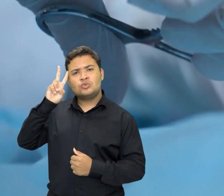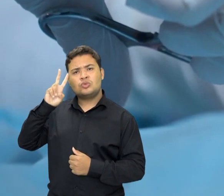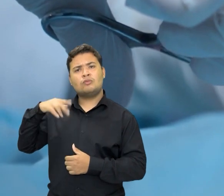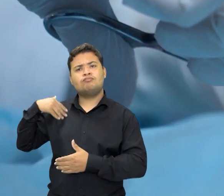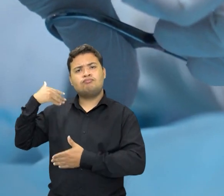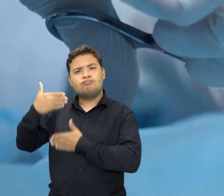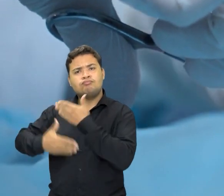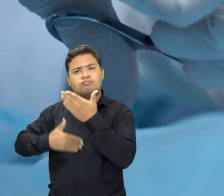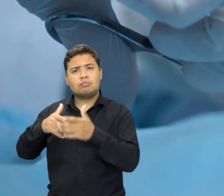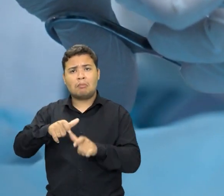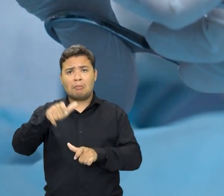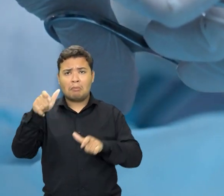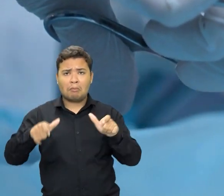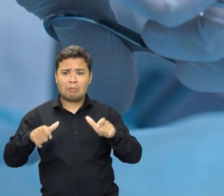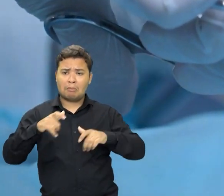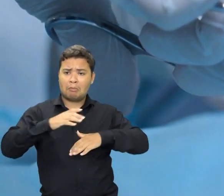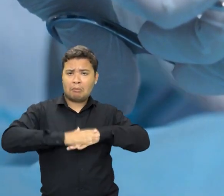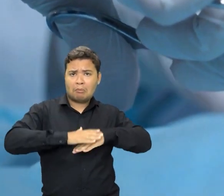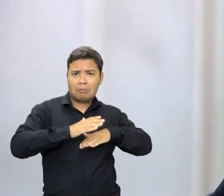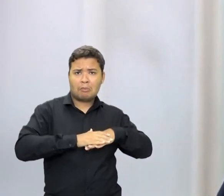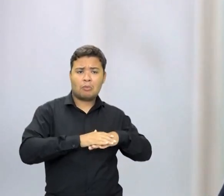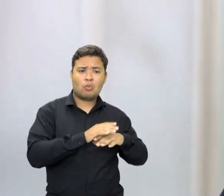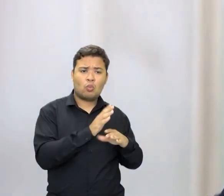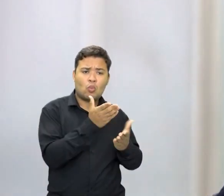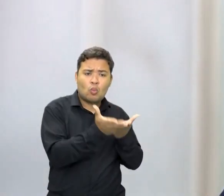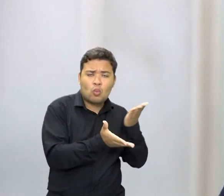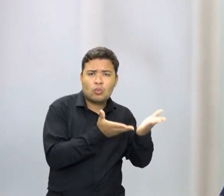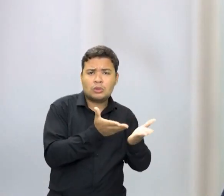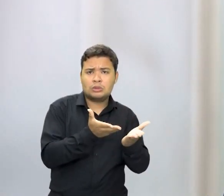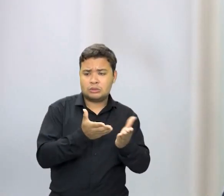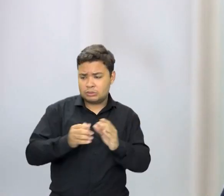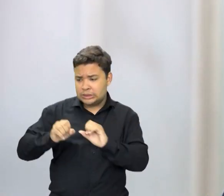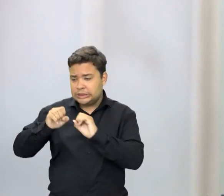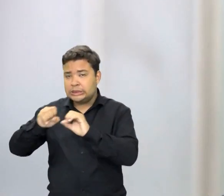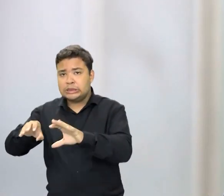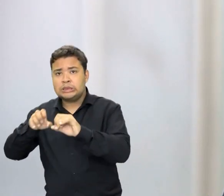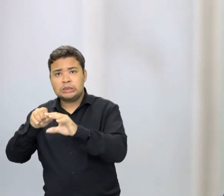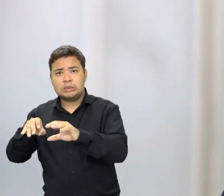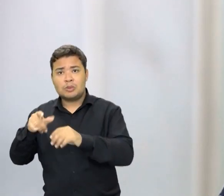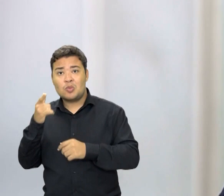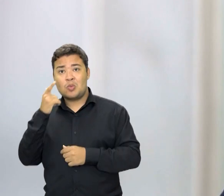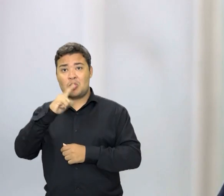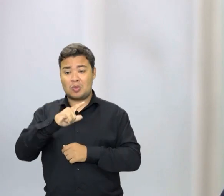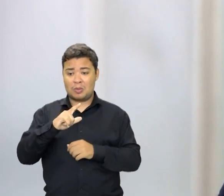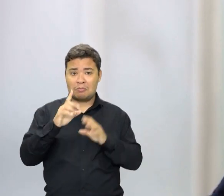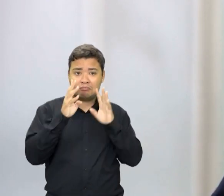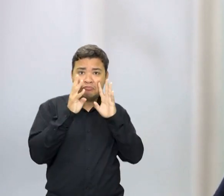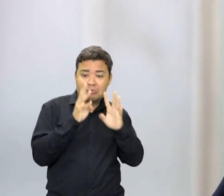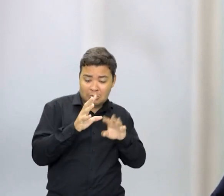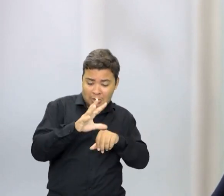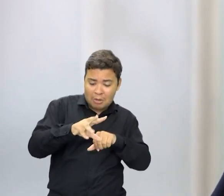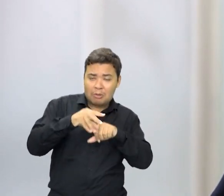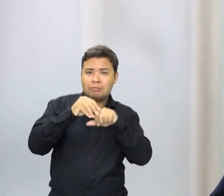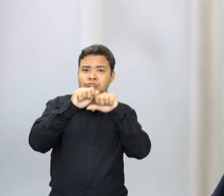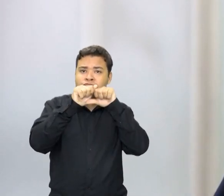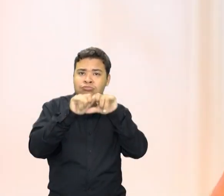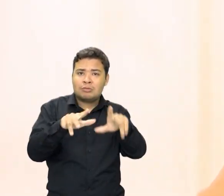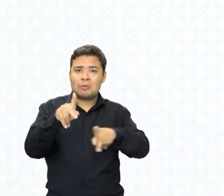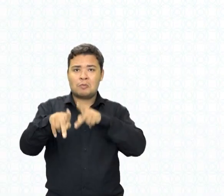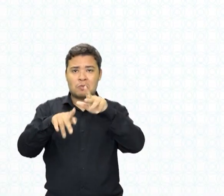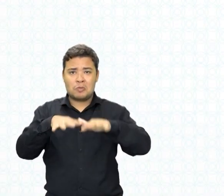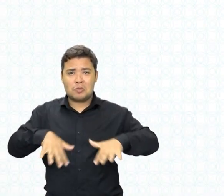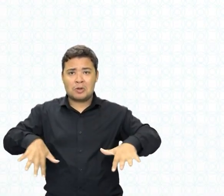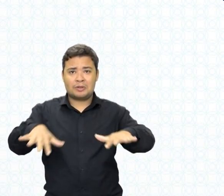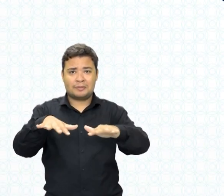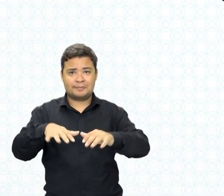Uma história construída por mãos que cuidam e ensinam só poderia resultar em atenção e conhecimento para toda a população.